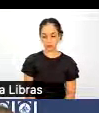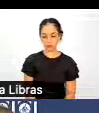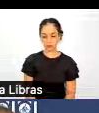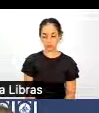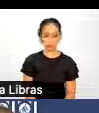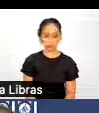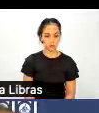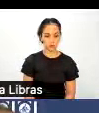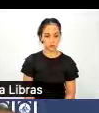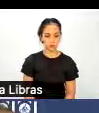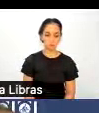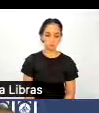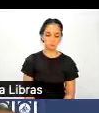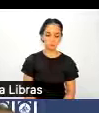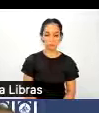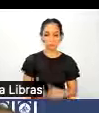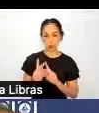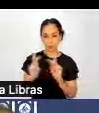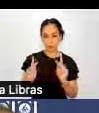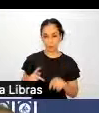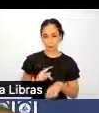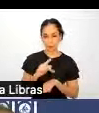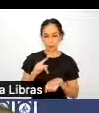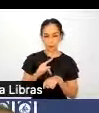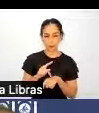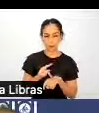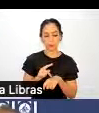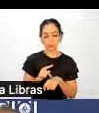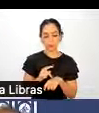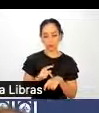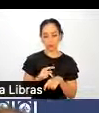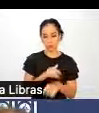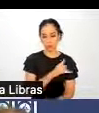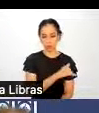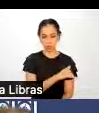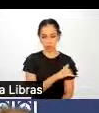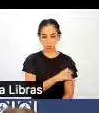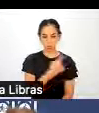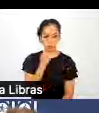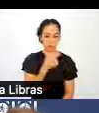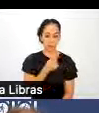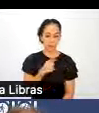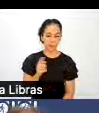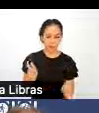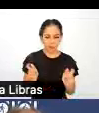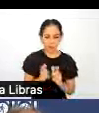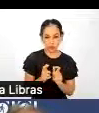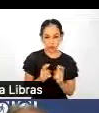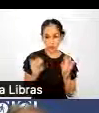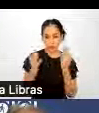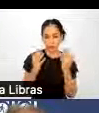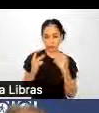O programa de Parklet do Rio de Janeiro, chamado Paradas Cariocas, é um programa muito pequeno, não é comparável ao de São